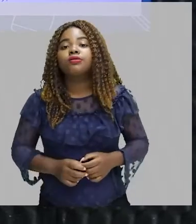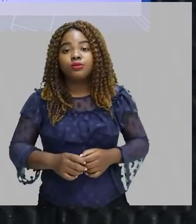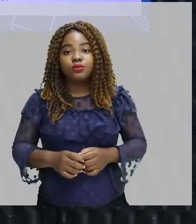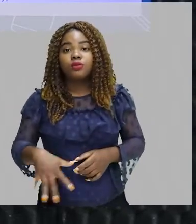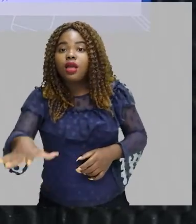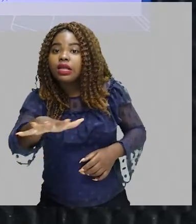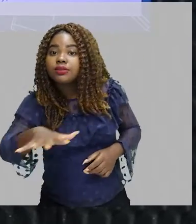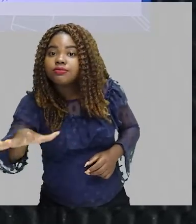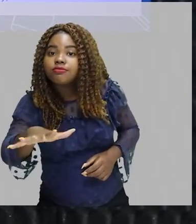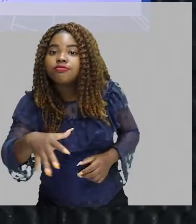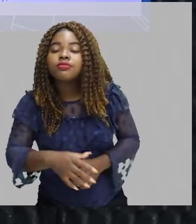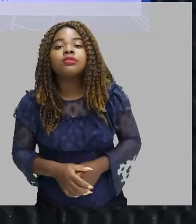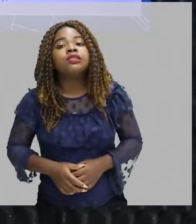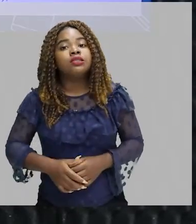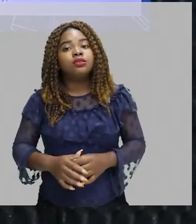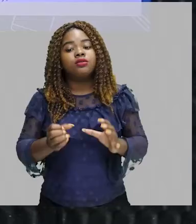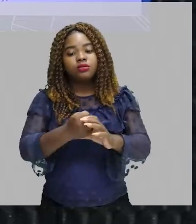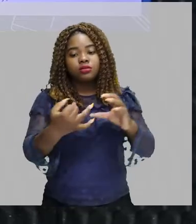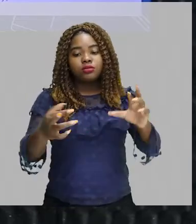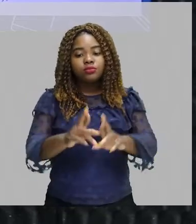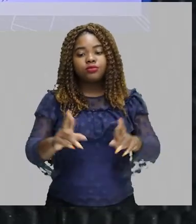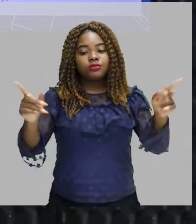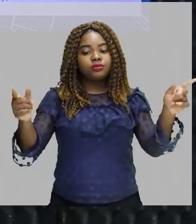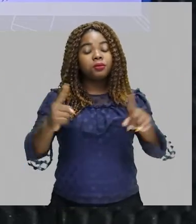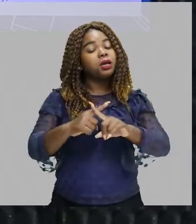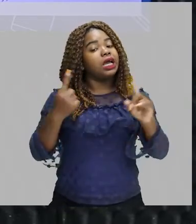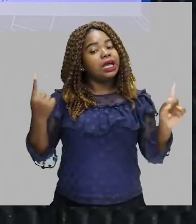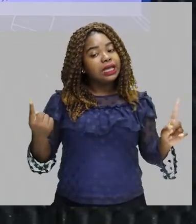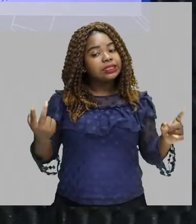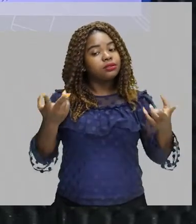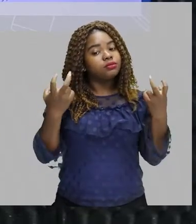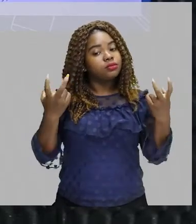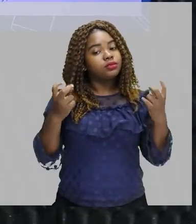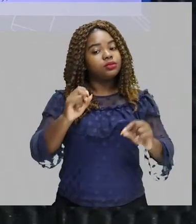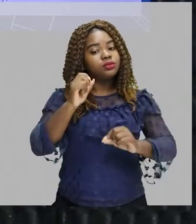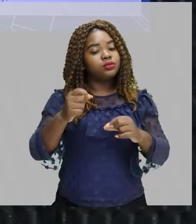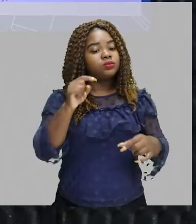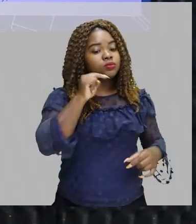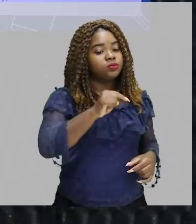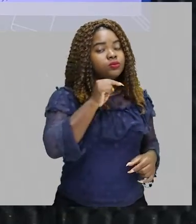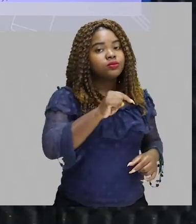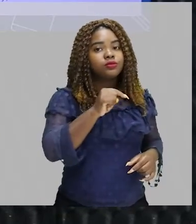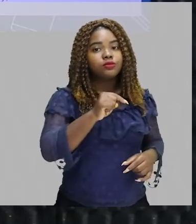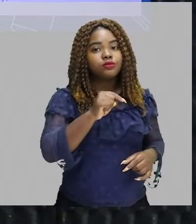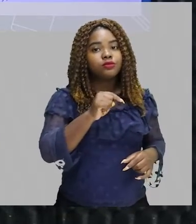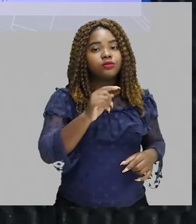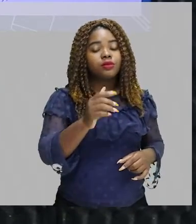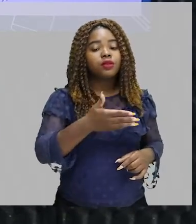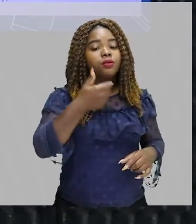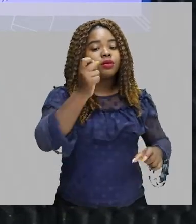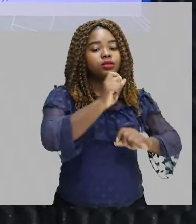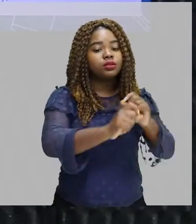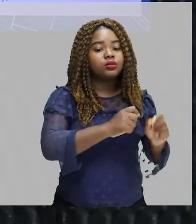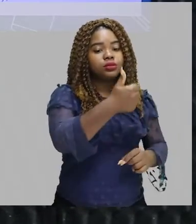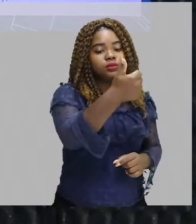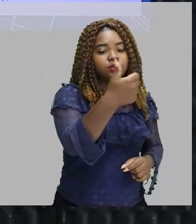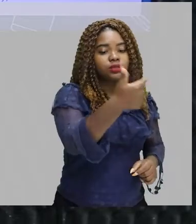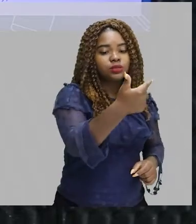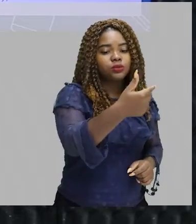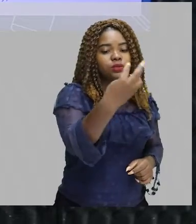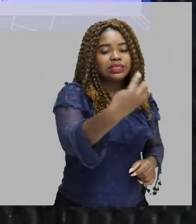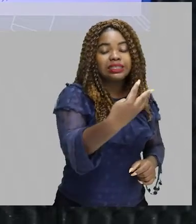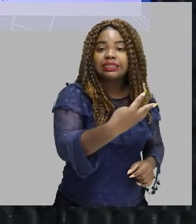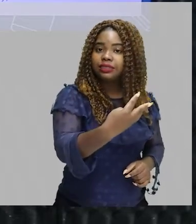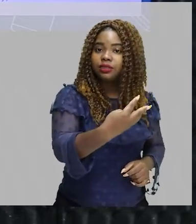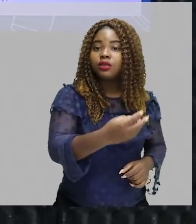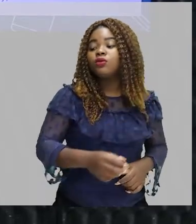bem distintas, mas claramente tu vai perceber que no urbano te prioriza ali as atividades de segundo e terceiro setor e tu vai perceber